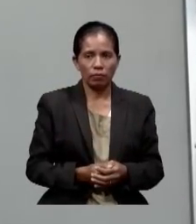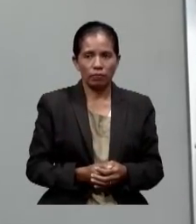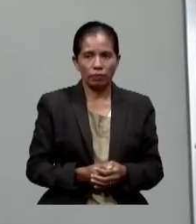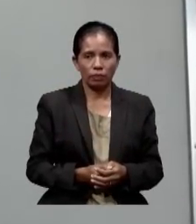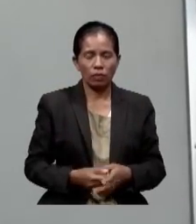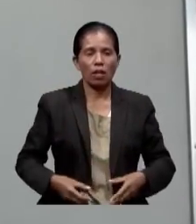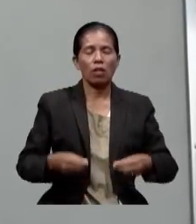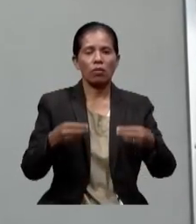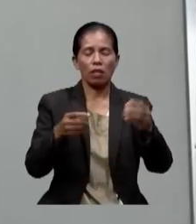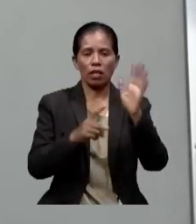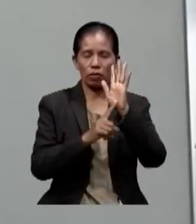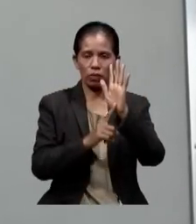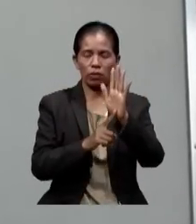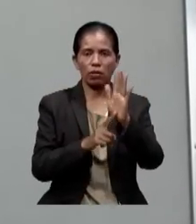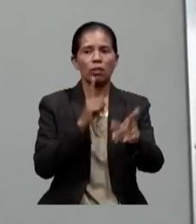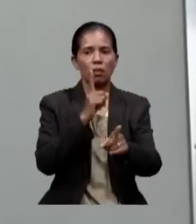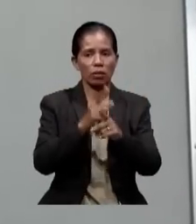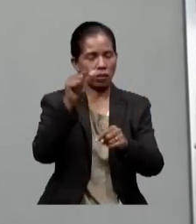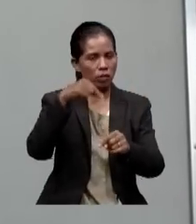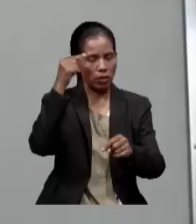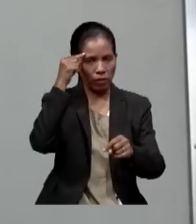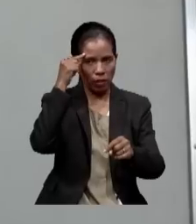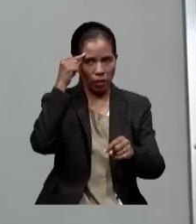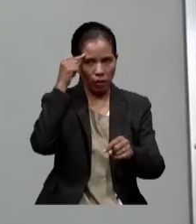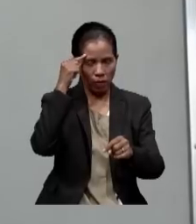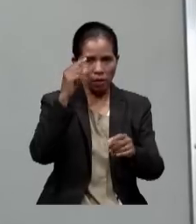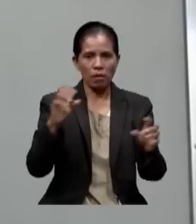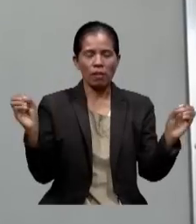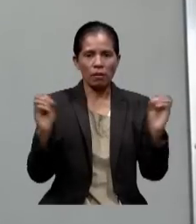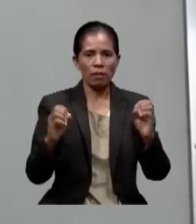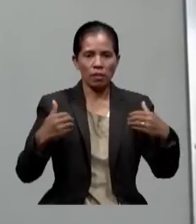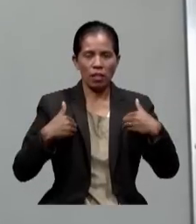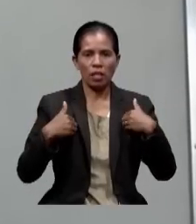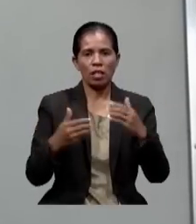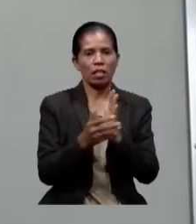refleta momos governo ne nenia incapacidade total.